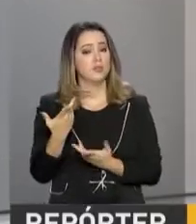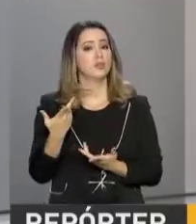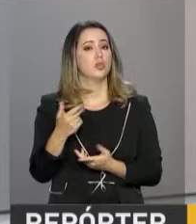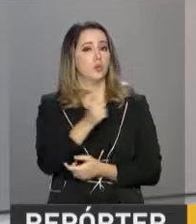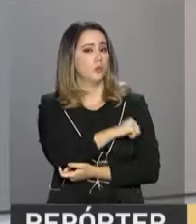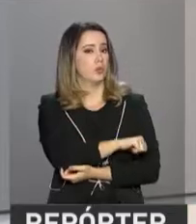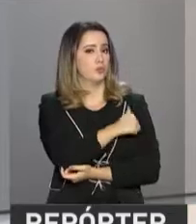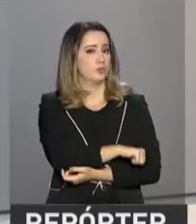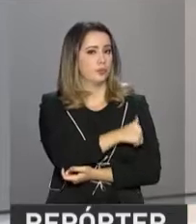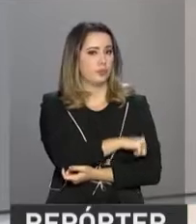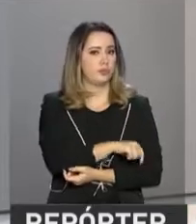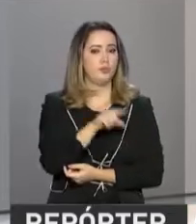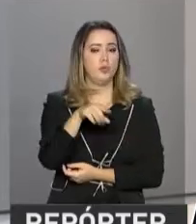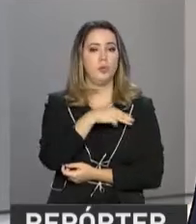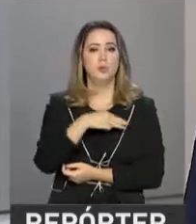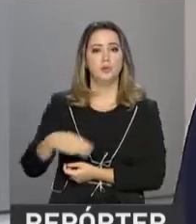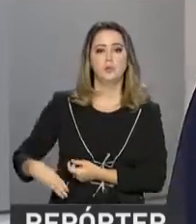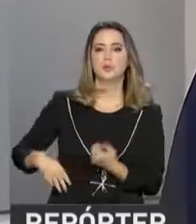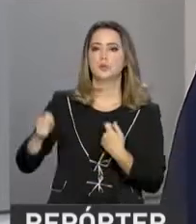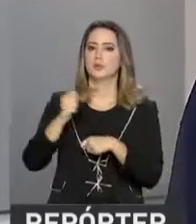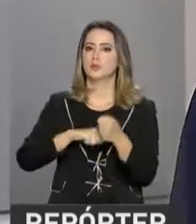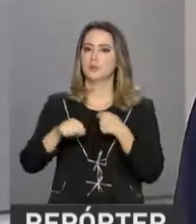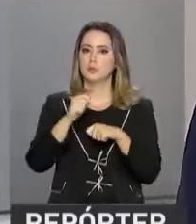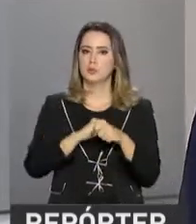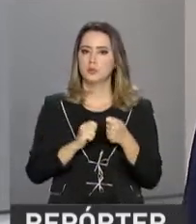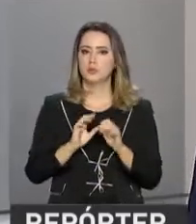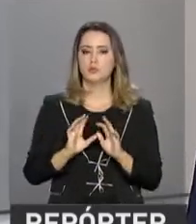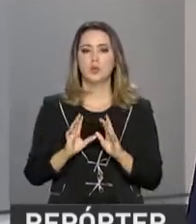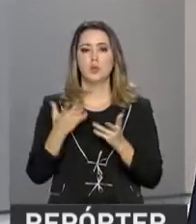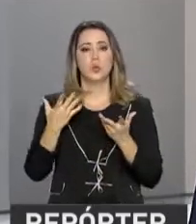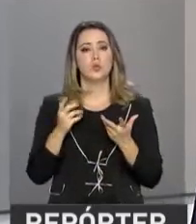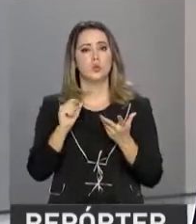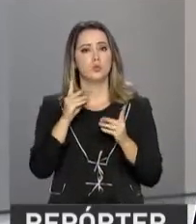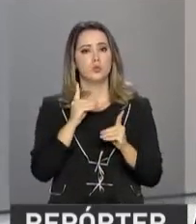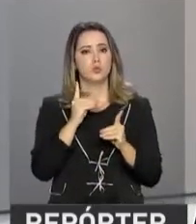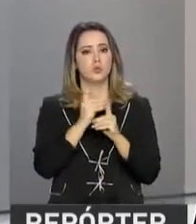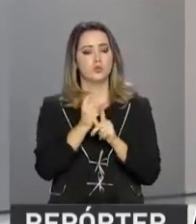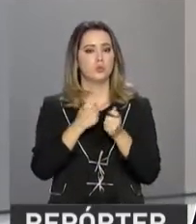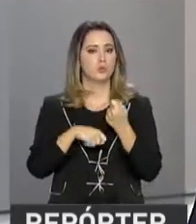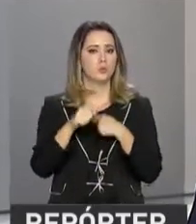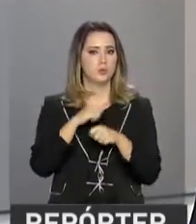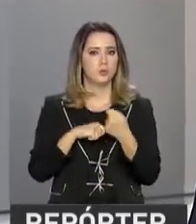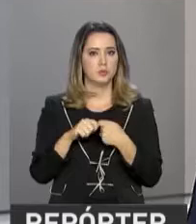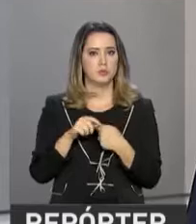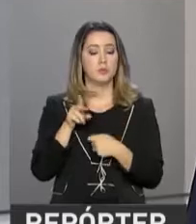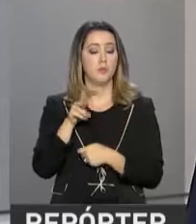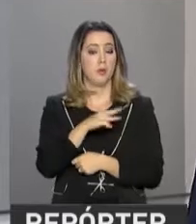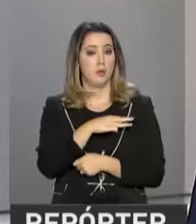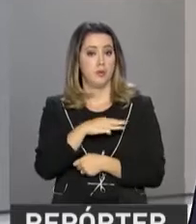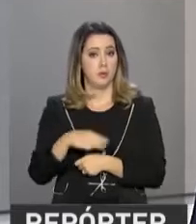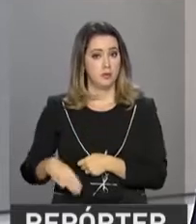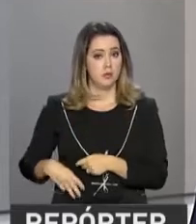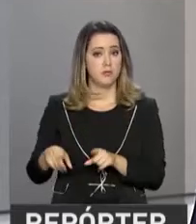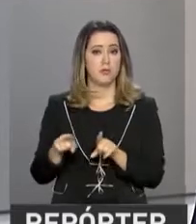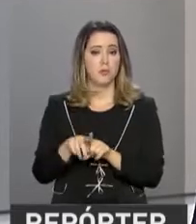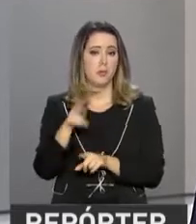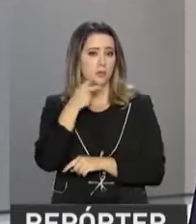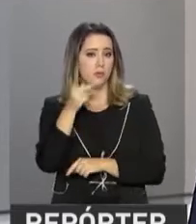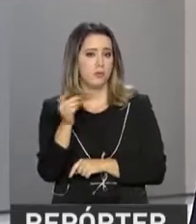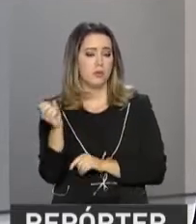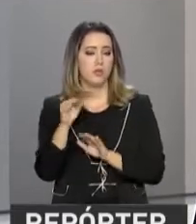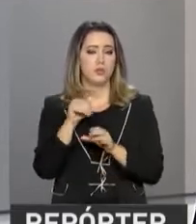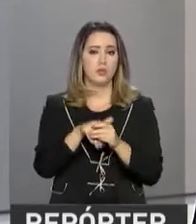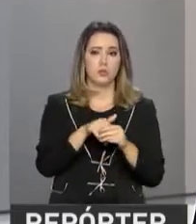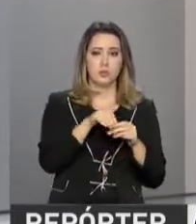feita hoje, no Rio de Janeiro, pelo ministro da Fazenda, Henrique Meirelles, durante encontro com economistas. Meirelles também falou sobre